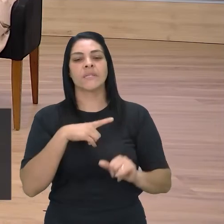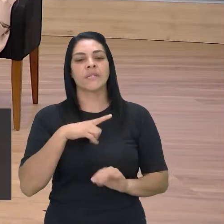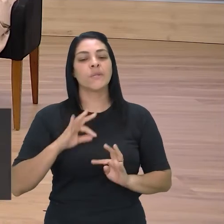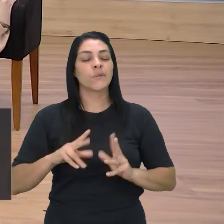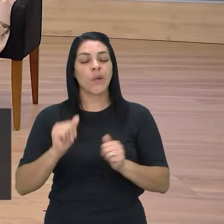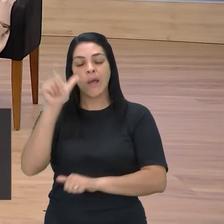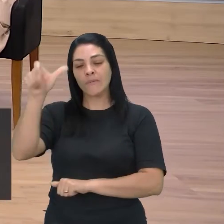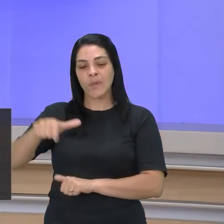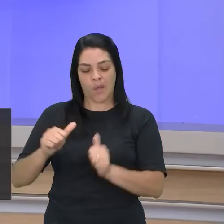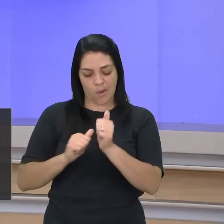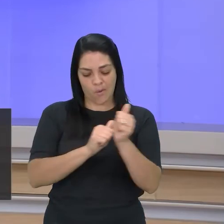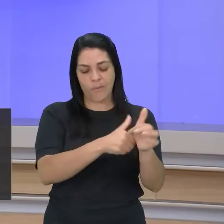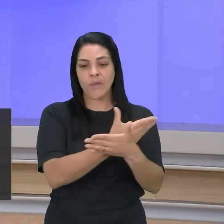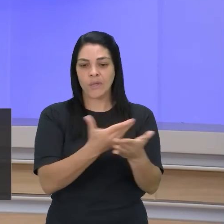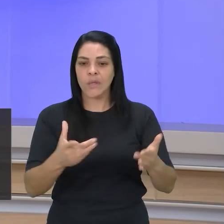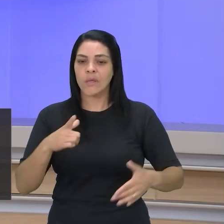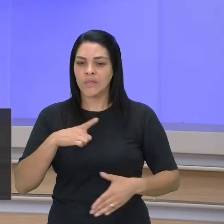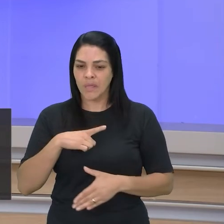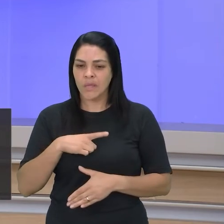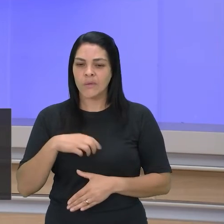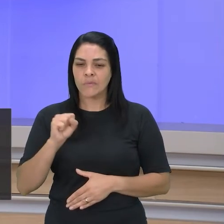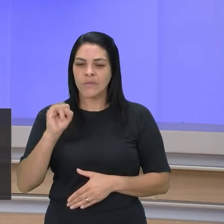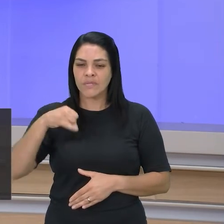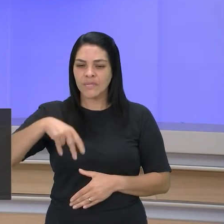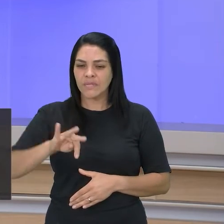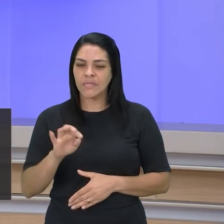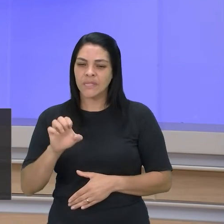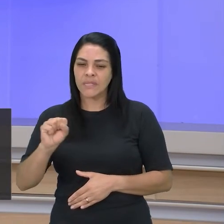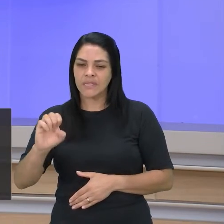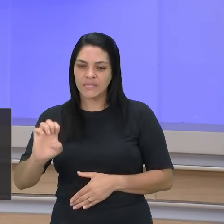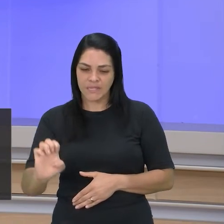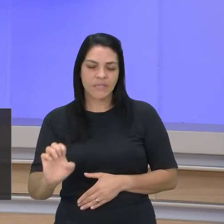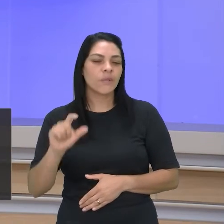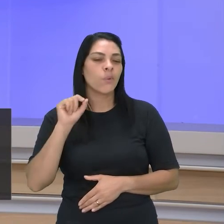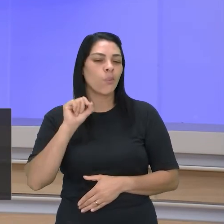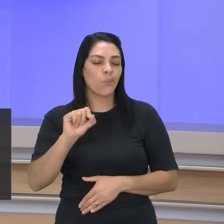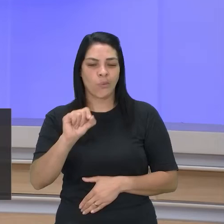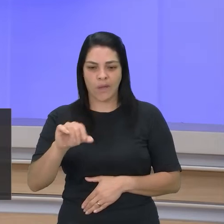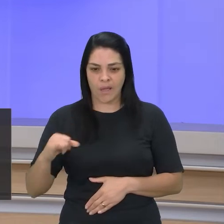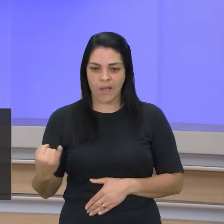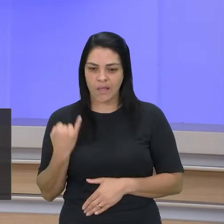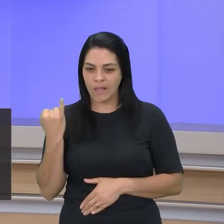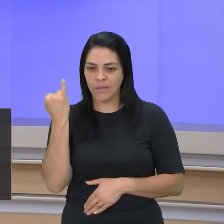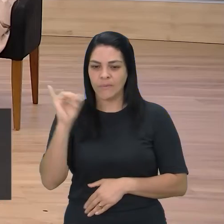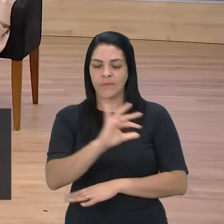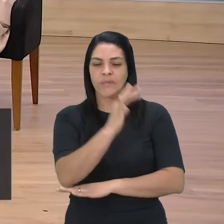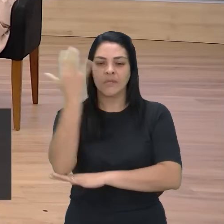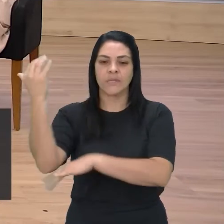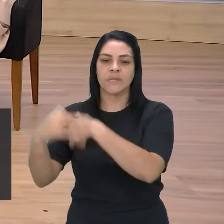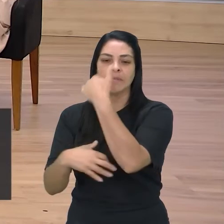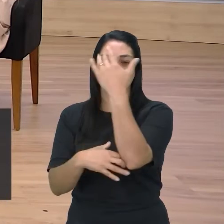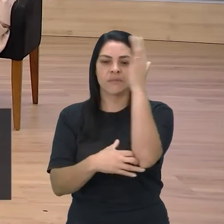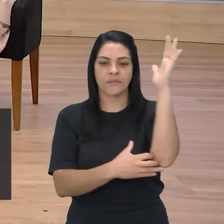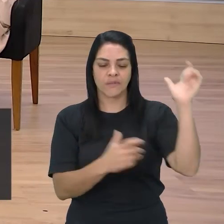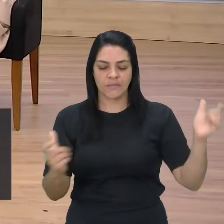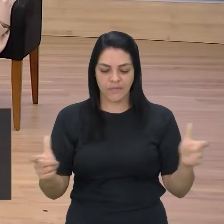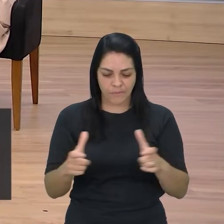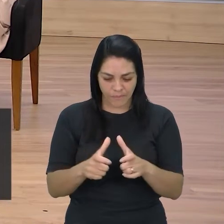né, ter uma síntese da importância das mini florestas. Bacana.